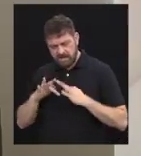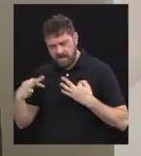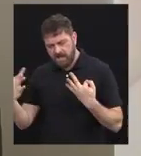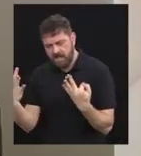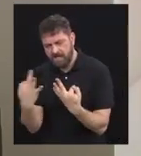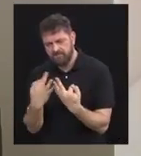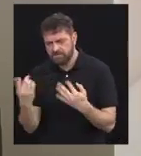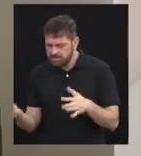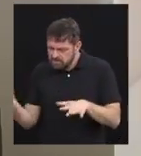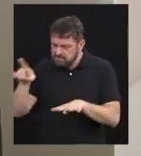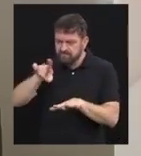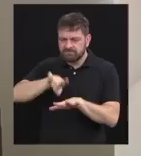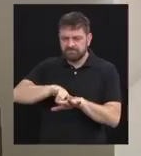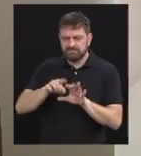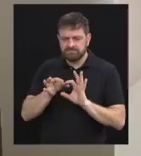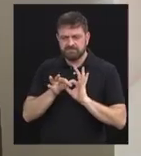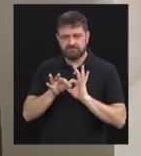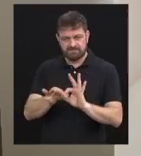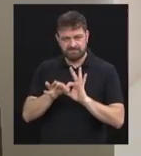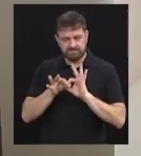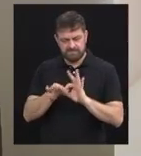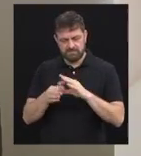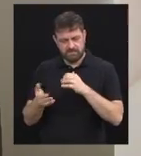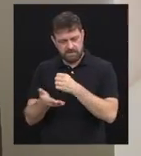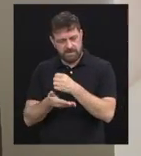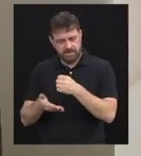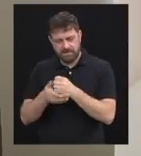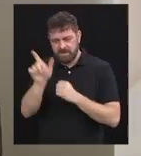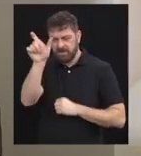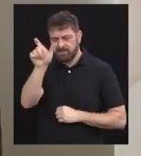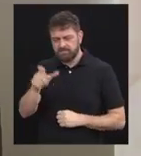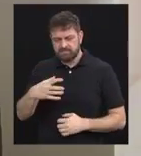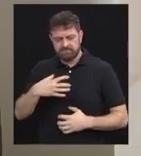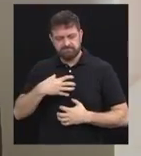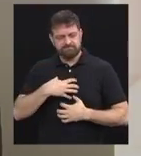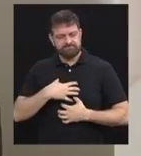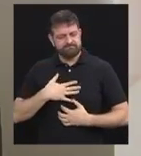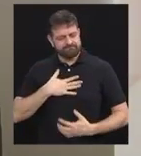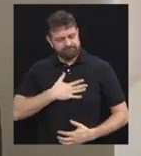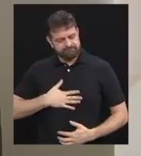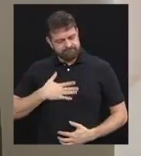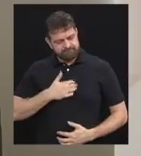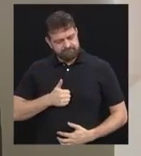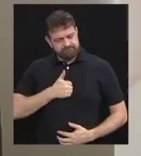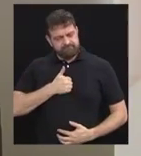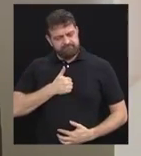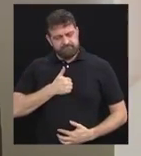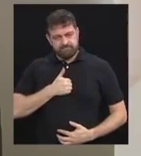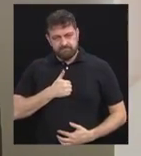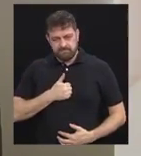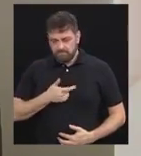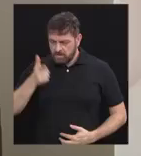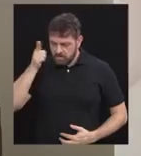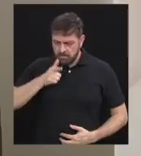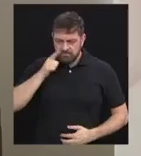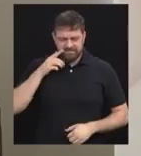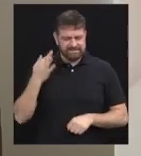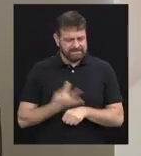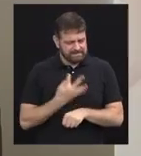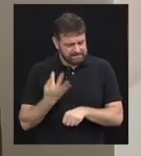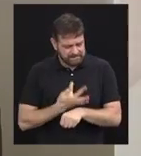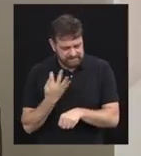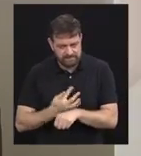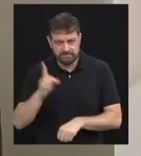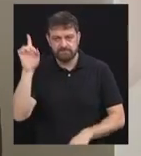isso é fundamental para que o paciente se sinta bem e consiga suportar esses dias